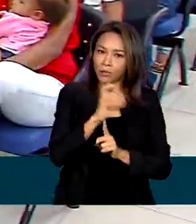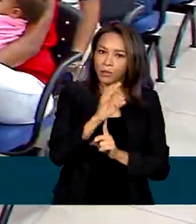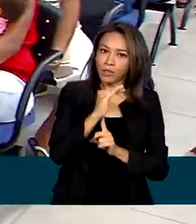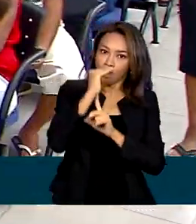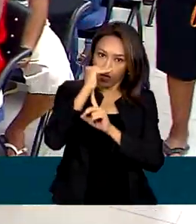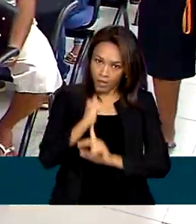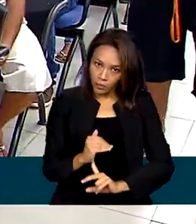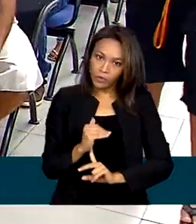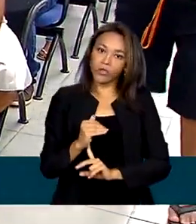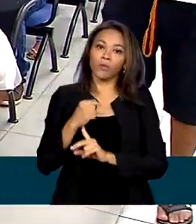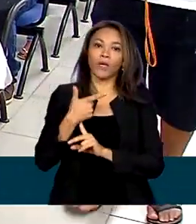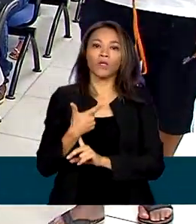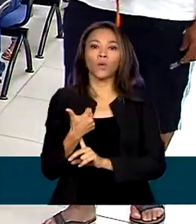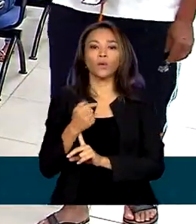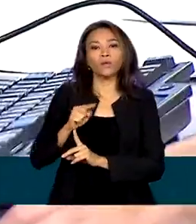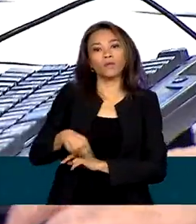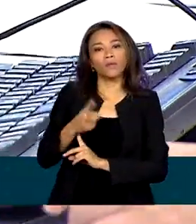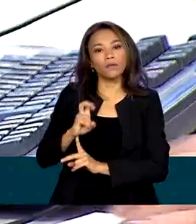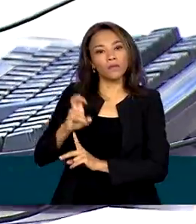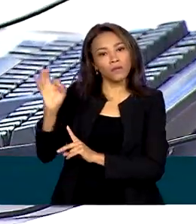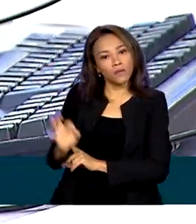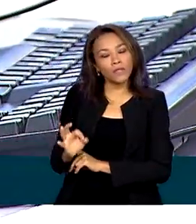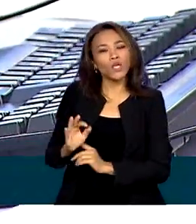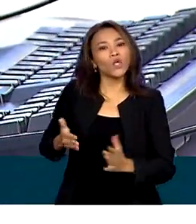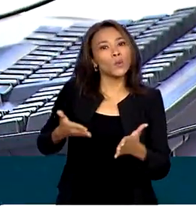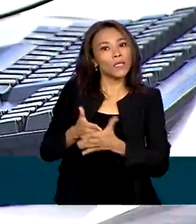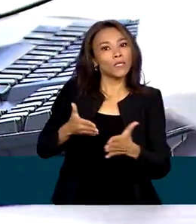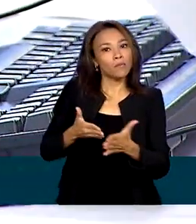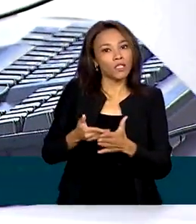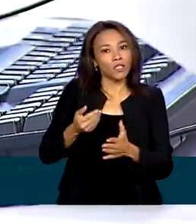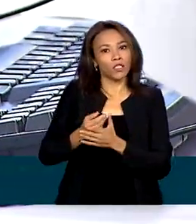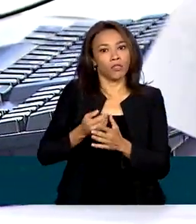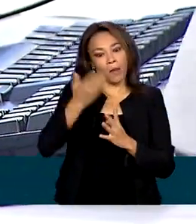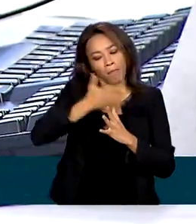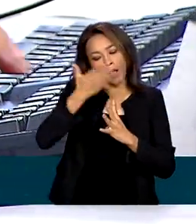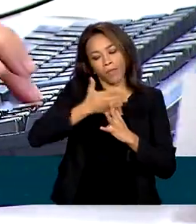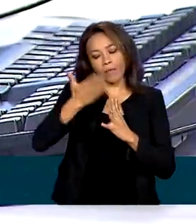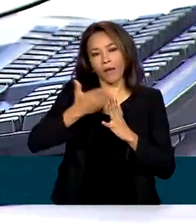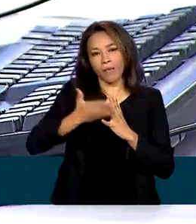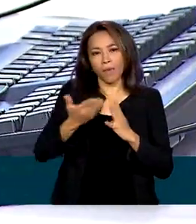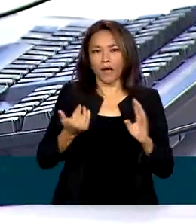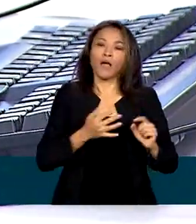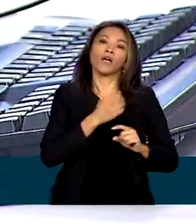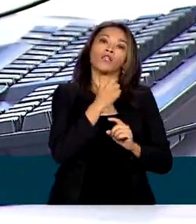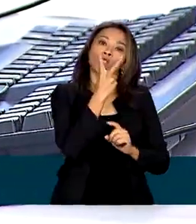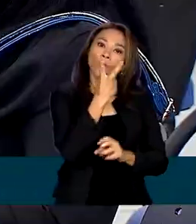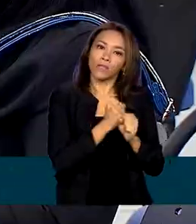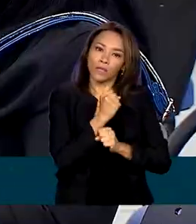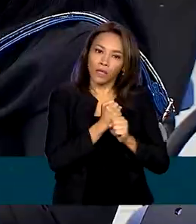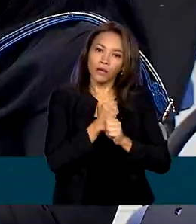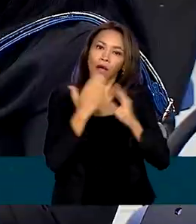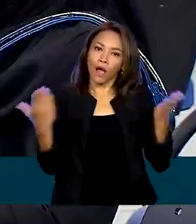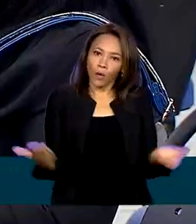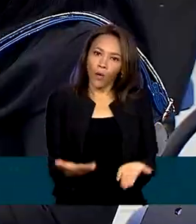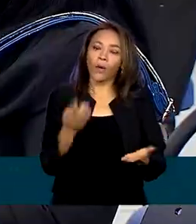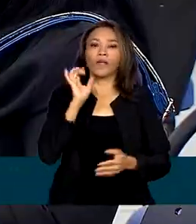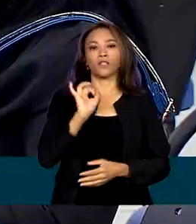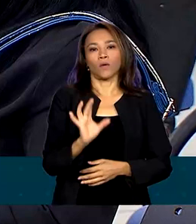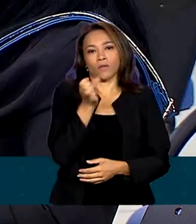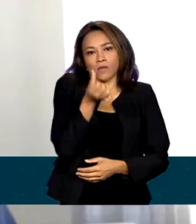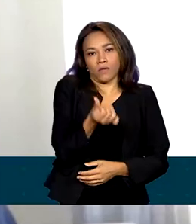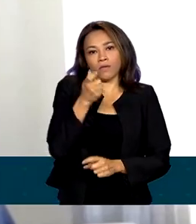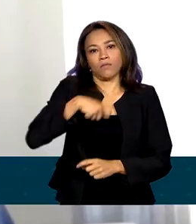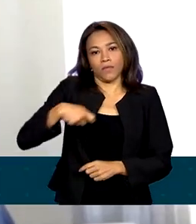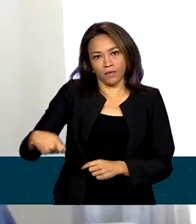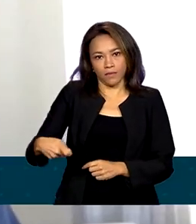para 2,5%. E o limite para as prestações passou de 2 anos para até